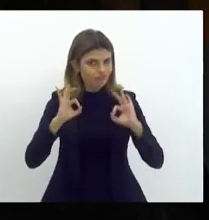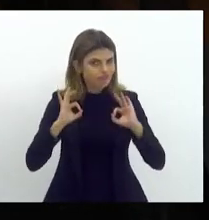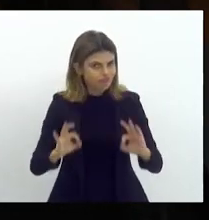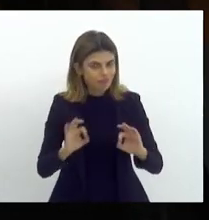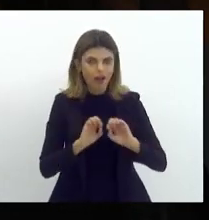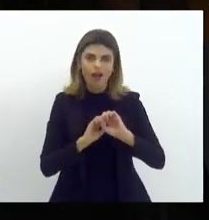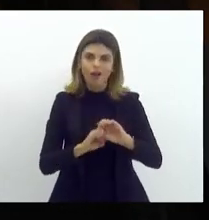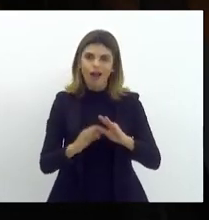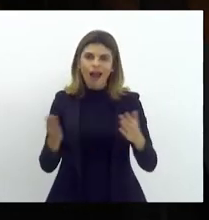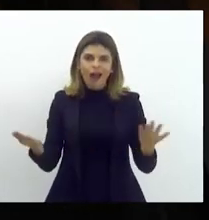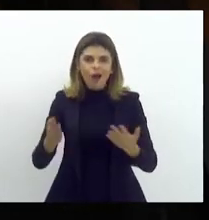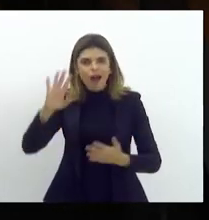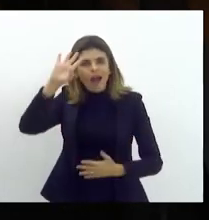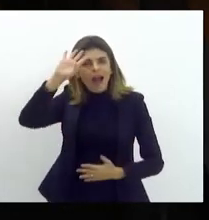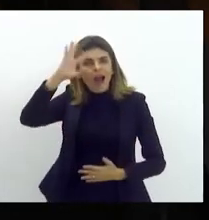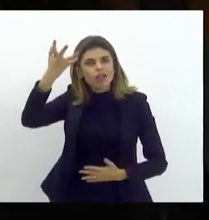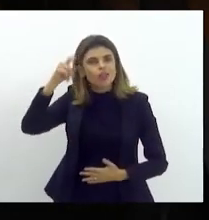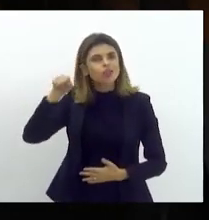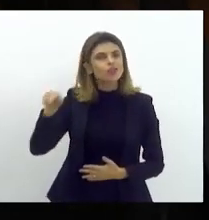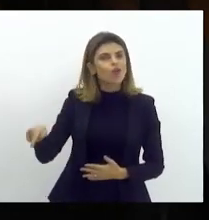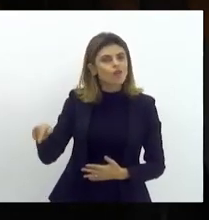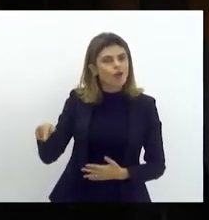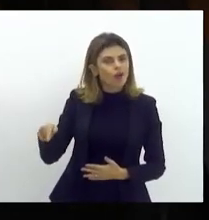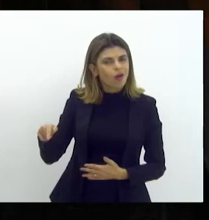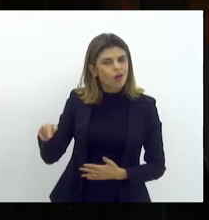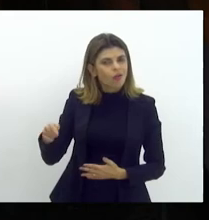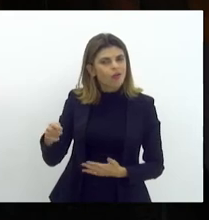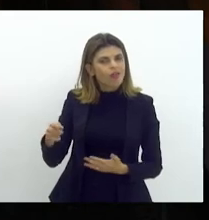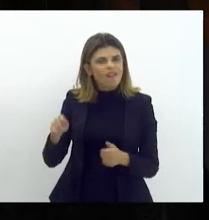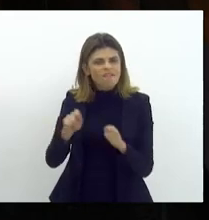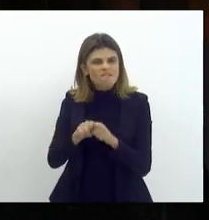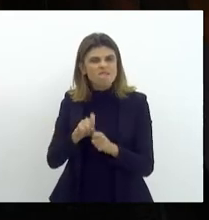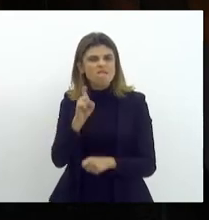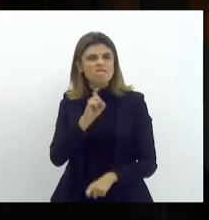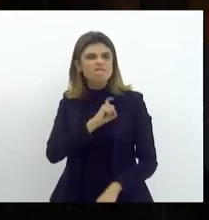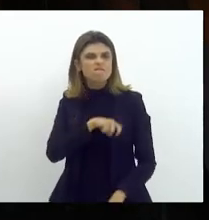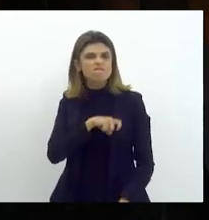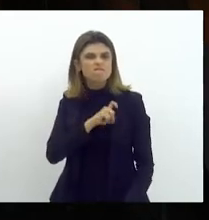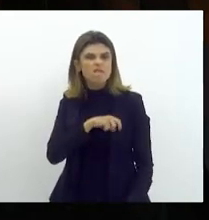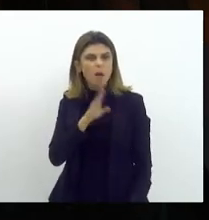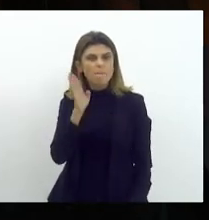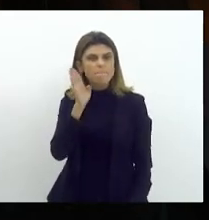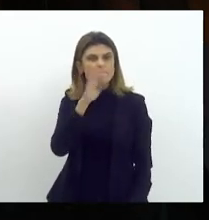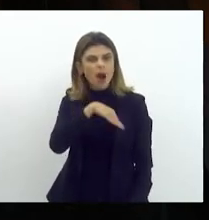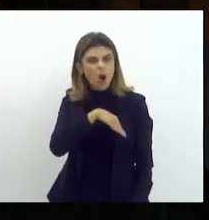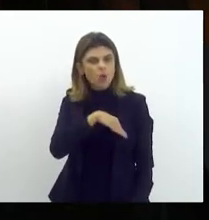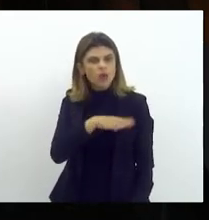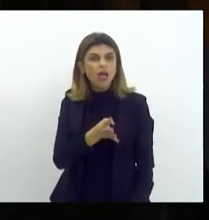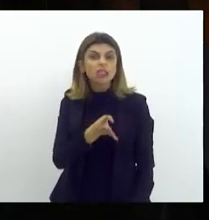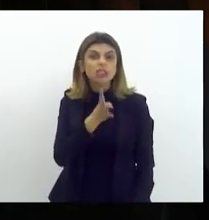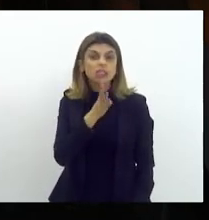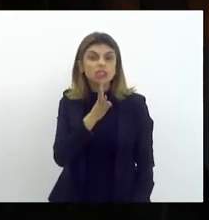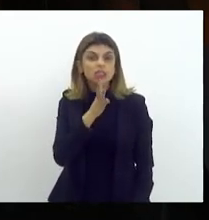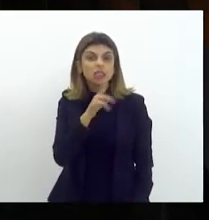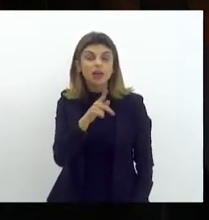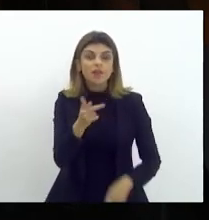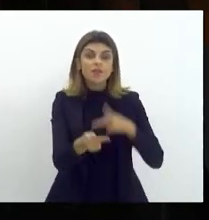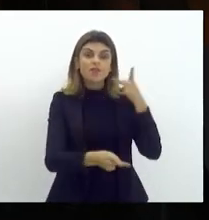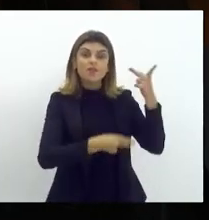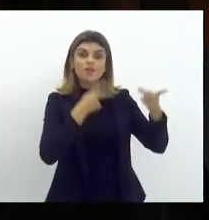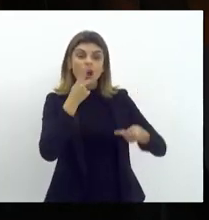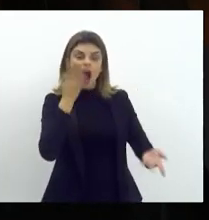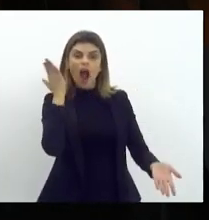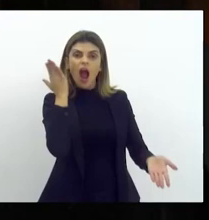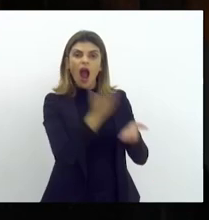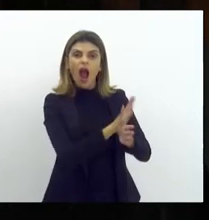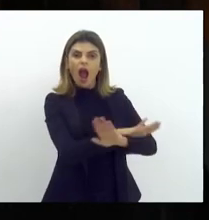resolve estender entre tantas maldades aquela que visava acabar